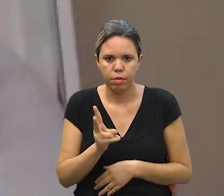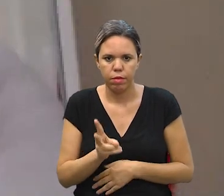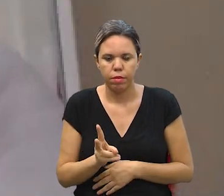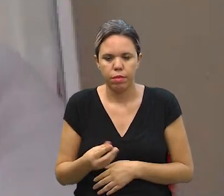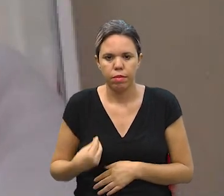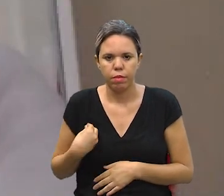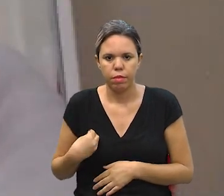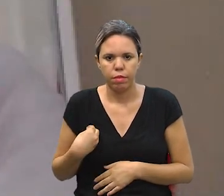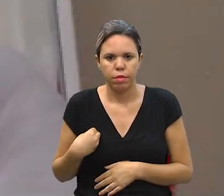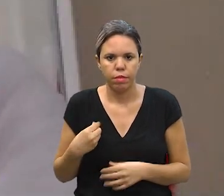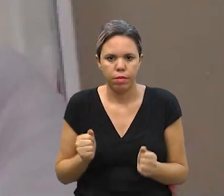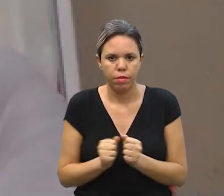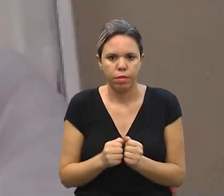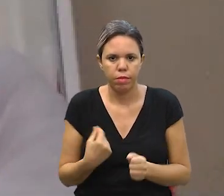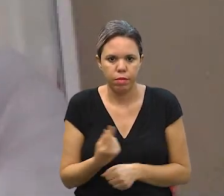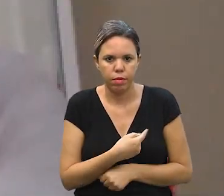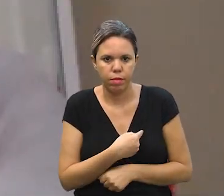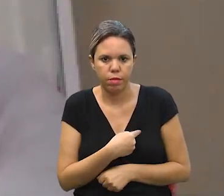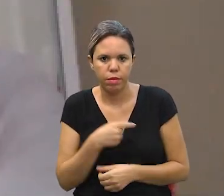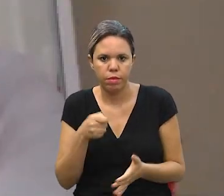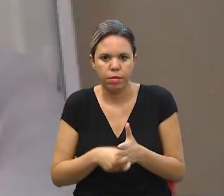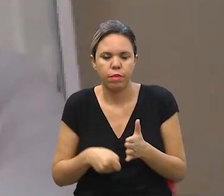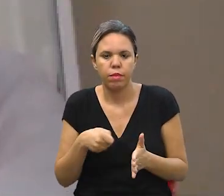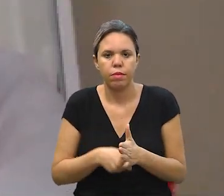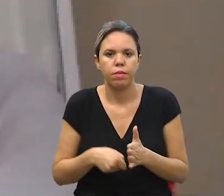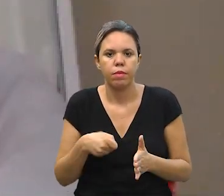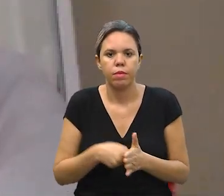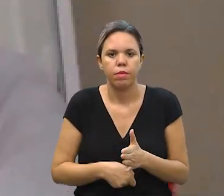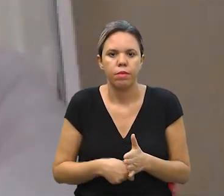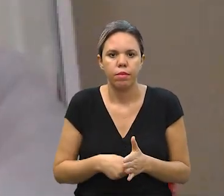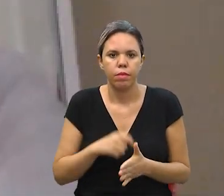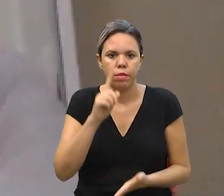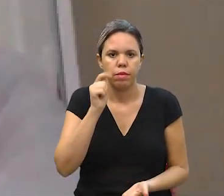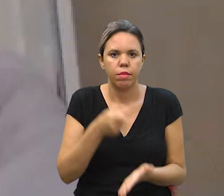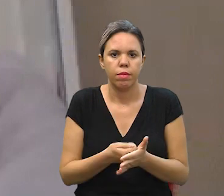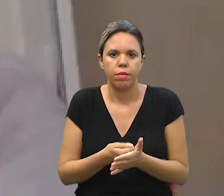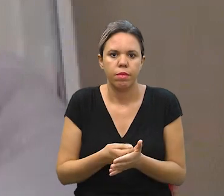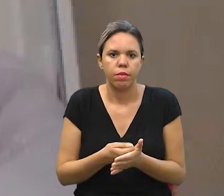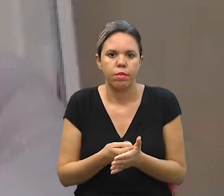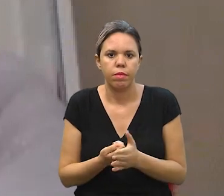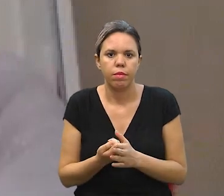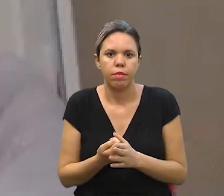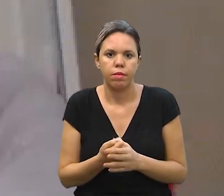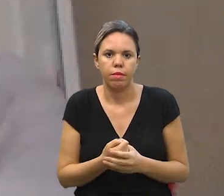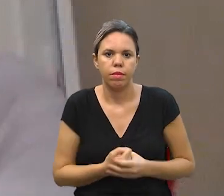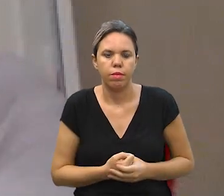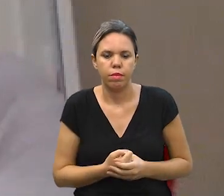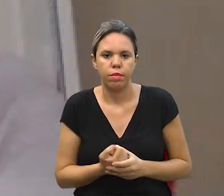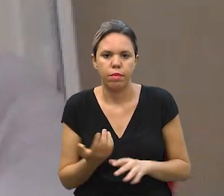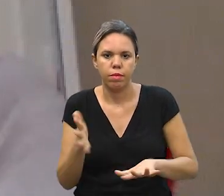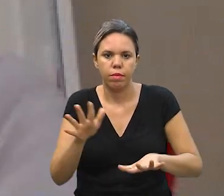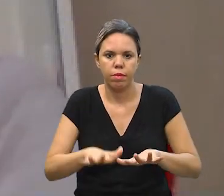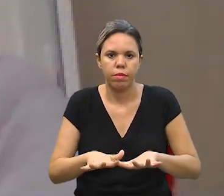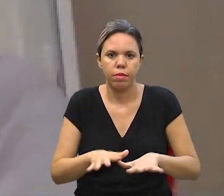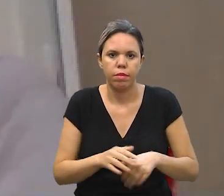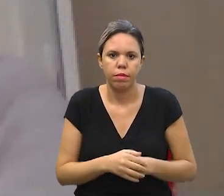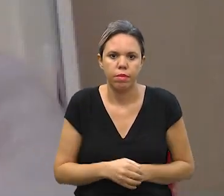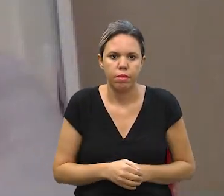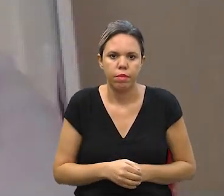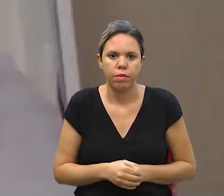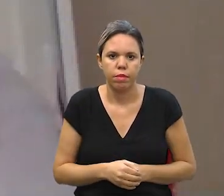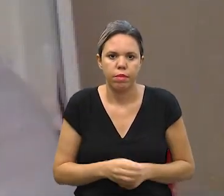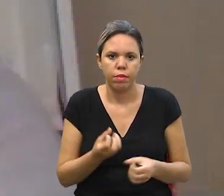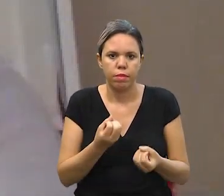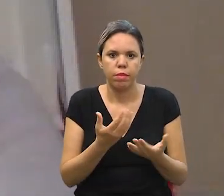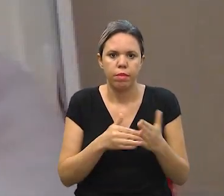sempre esteve conosco nas lutas para garantir, inclusive, a inclusão